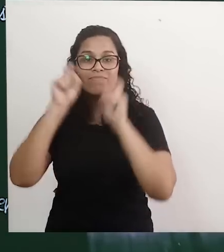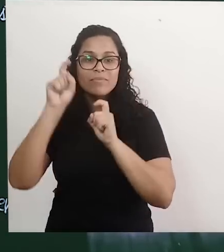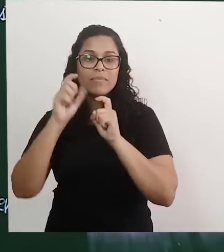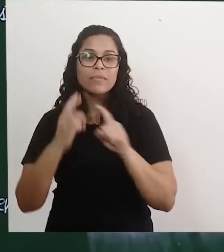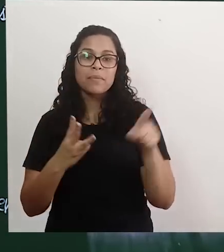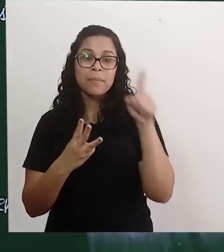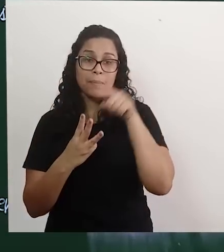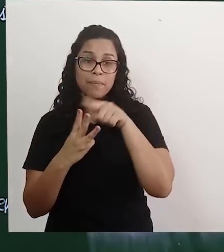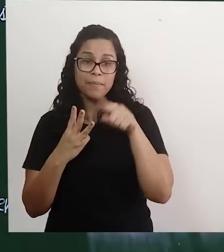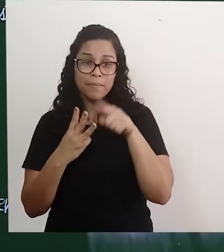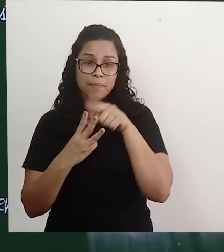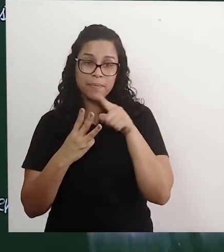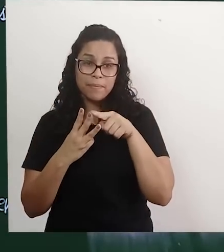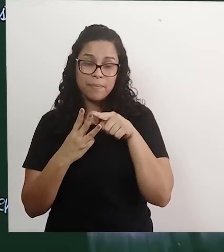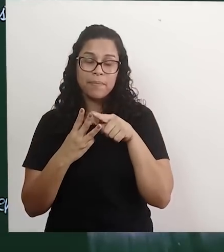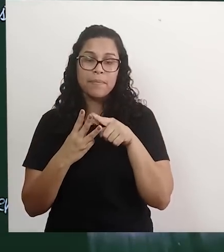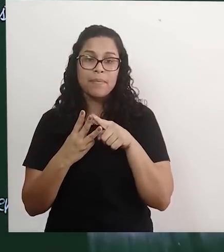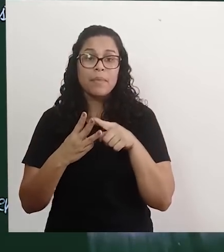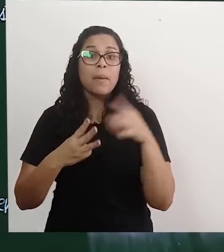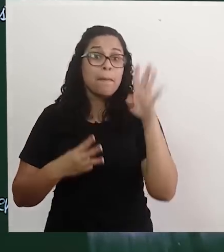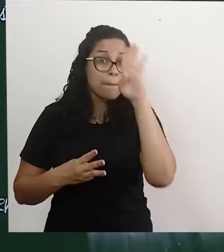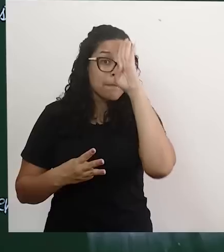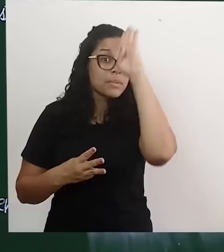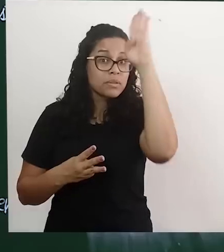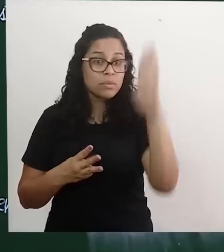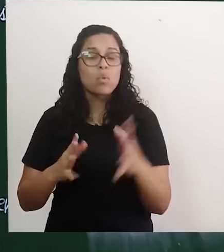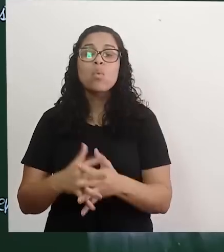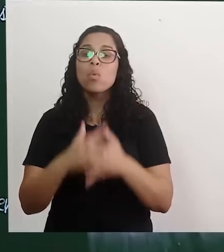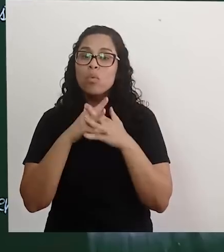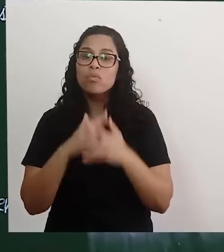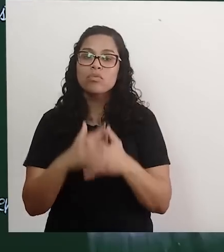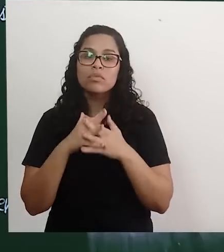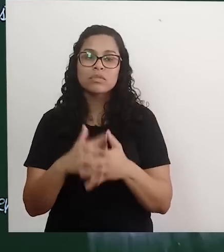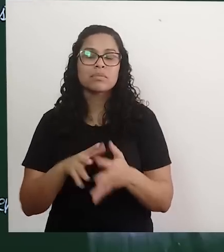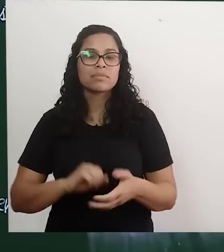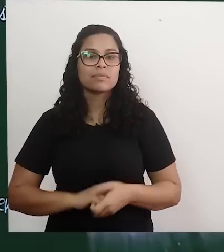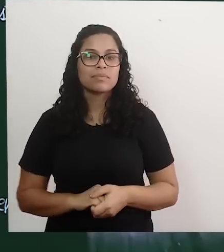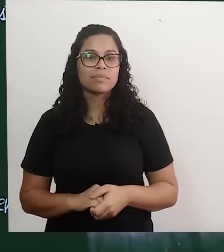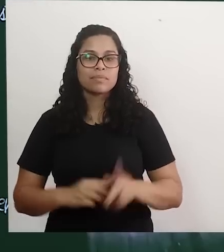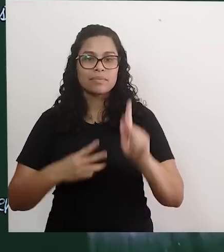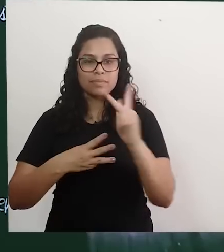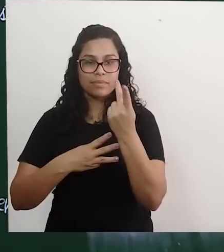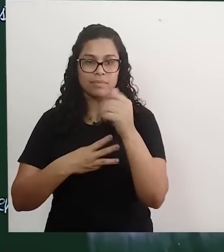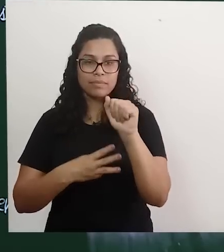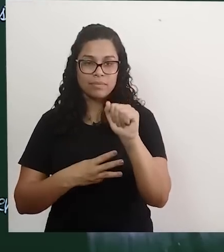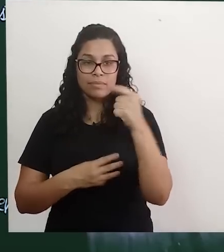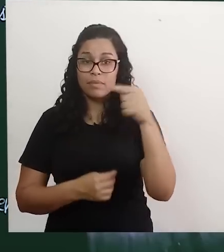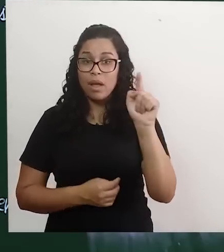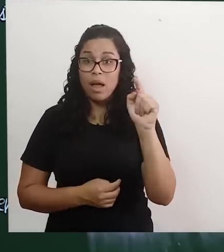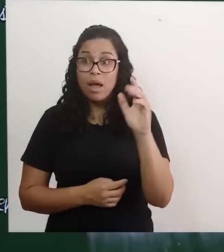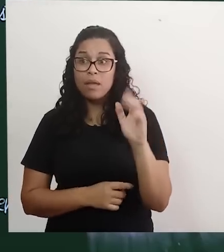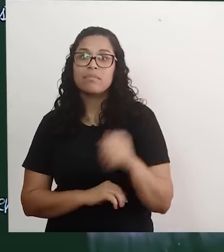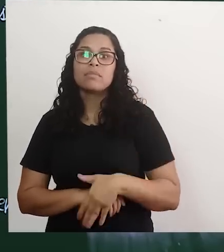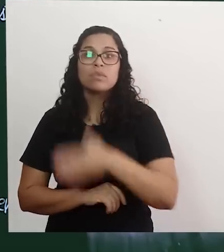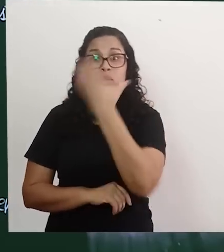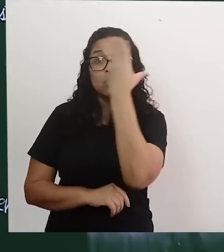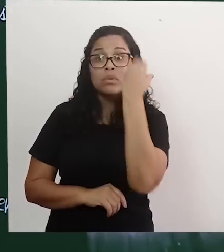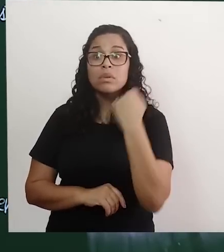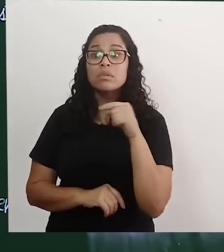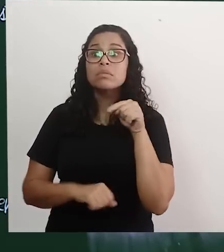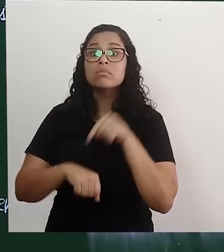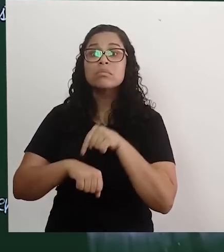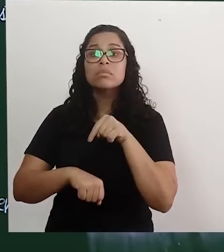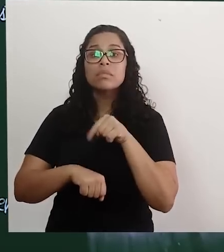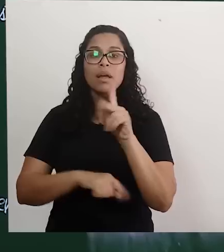especialmente esses dois aqui, ó, ha e a. Bom, eu tenho uma expressão aqui, a, vê se não esquece isso daqui a